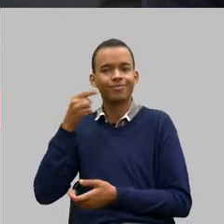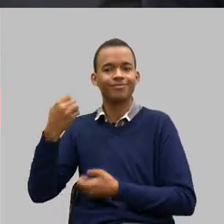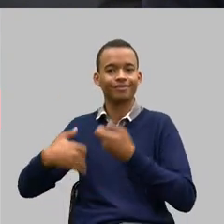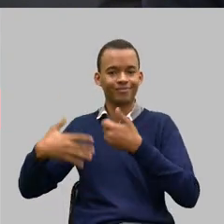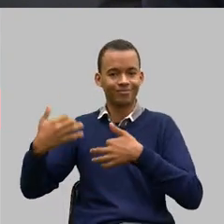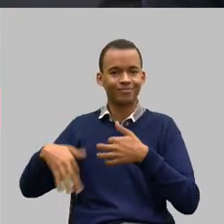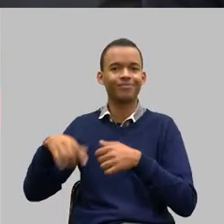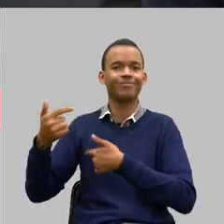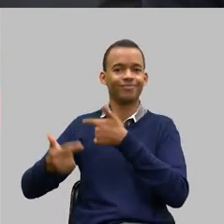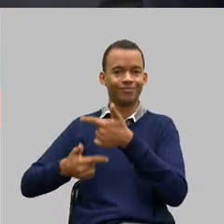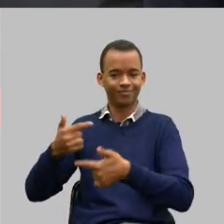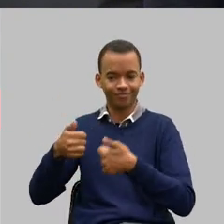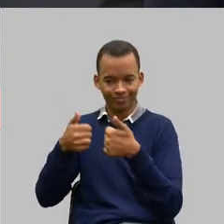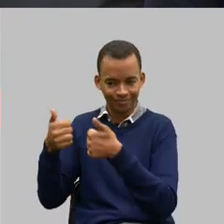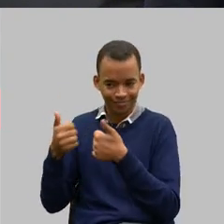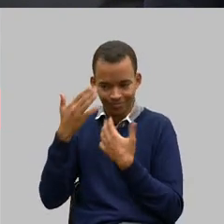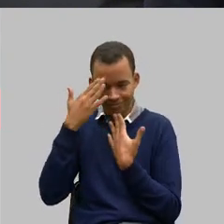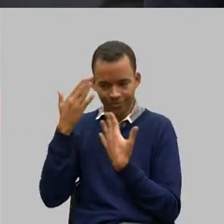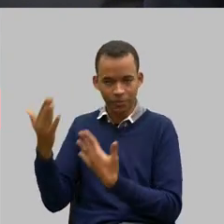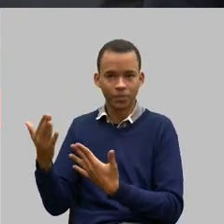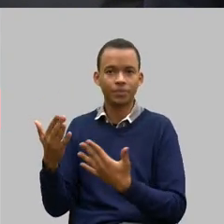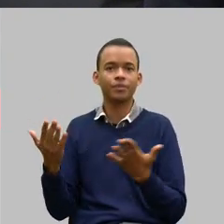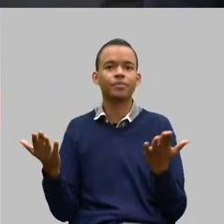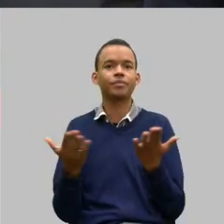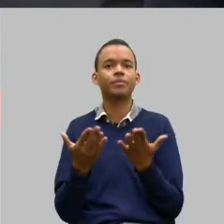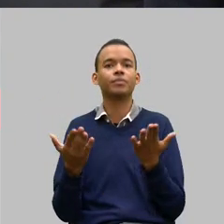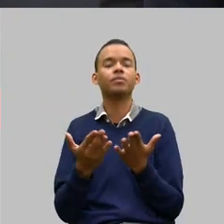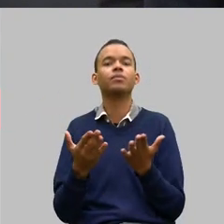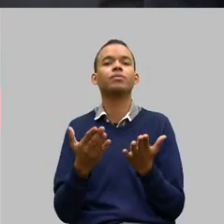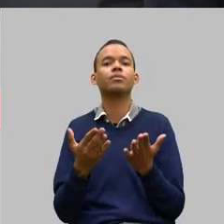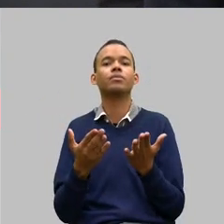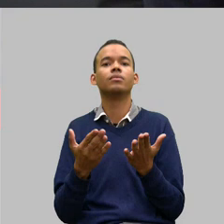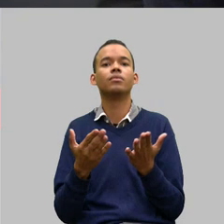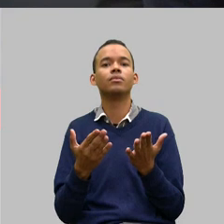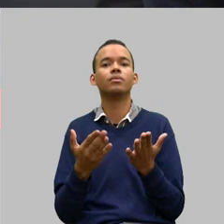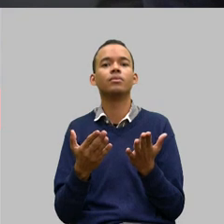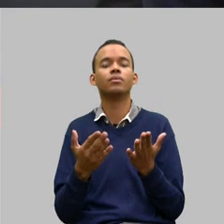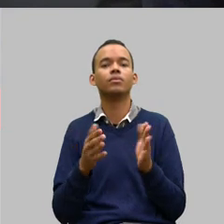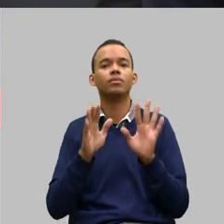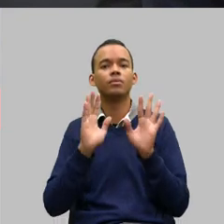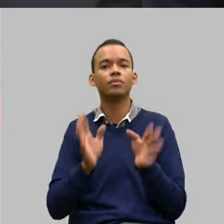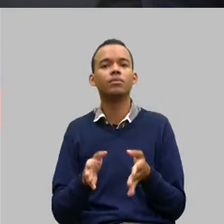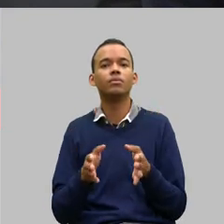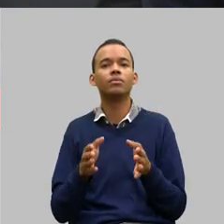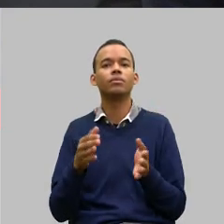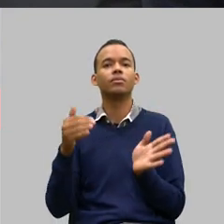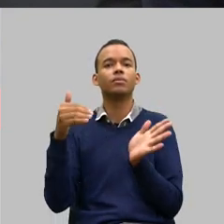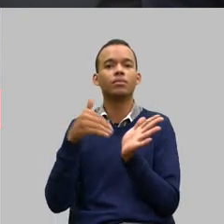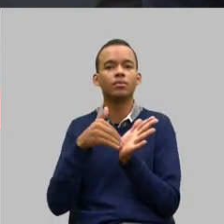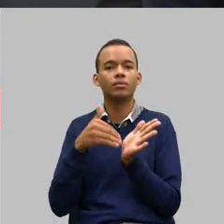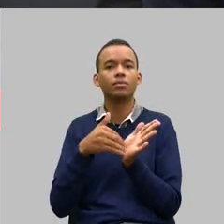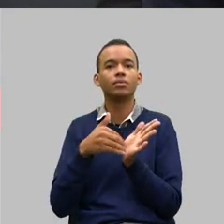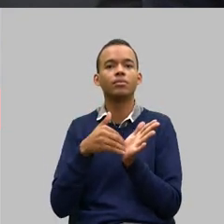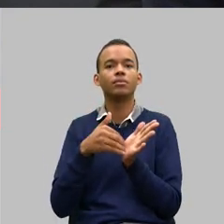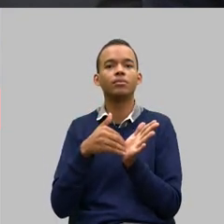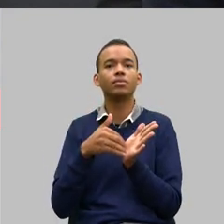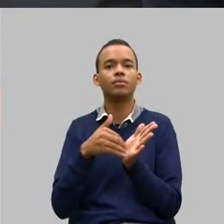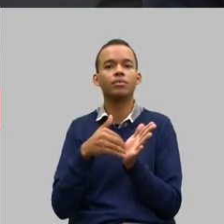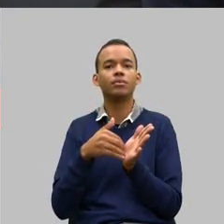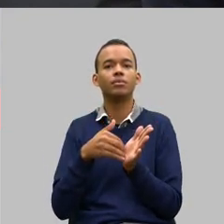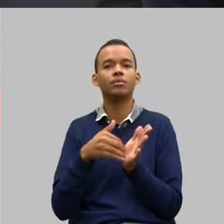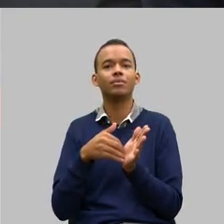trabalho passo a palavra já para as considerações finais Tô